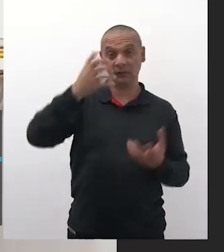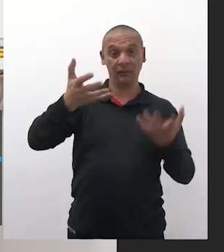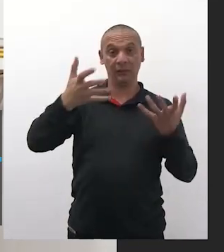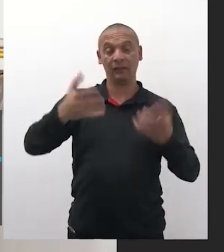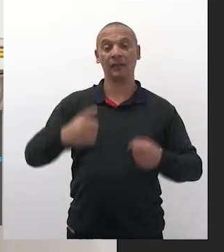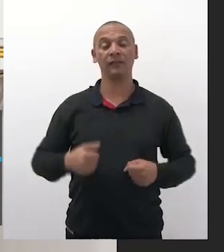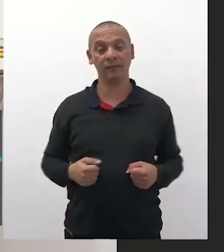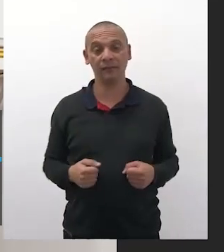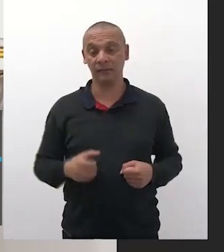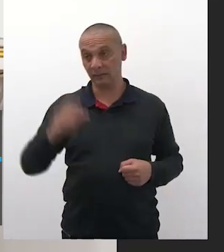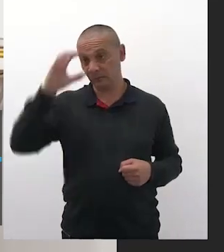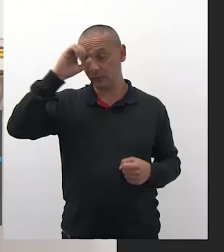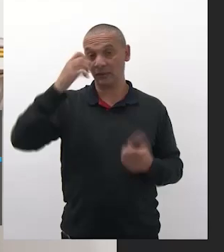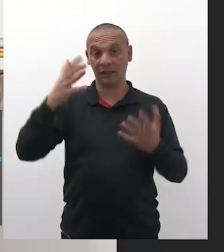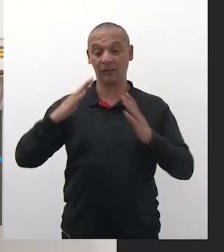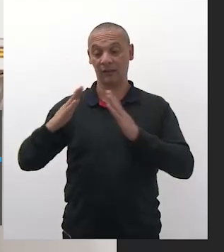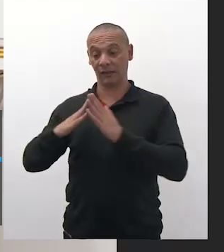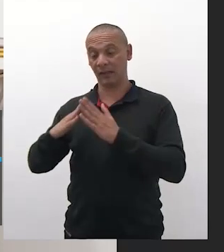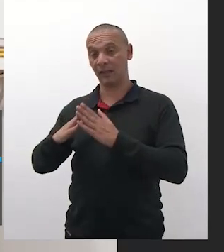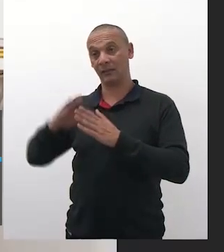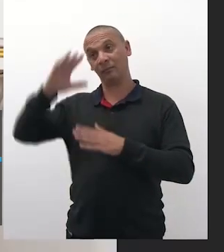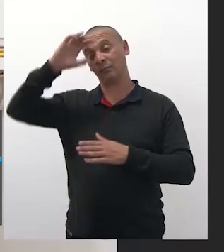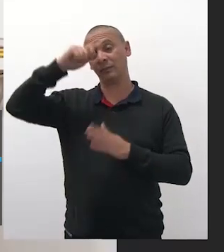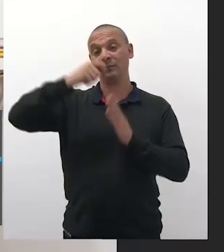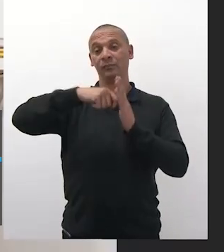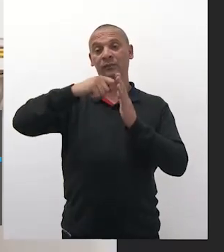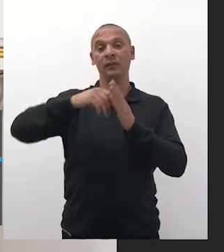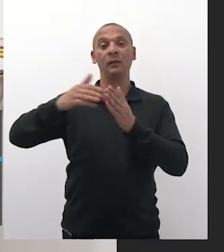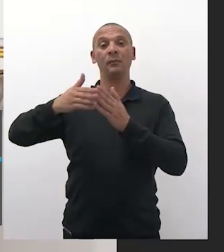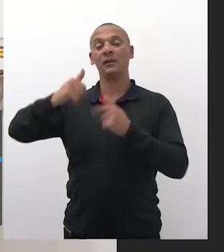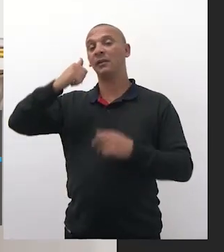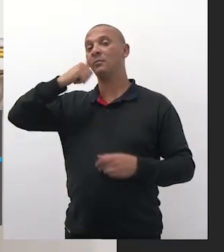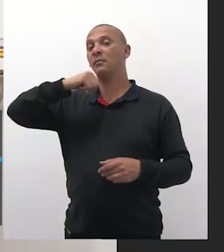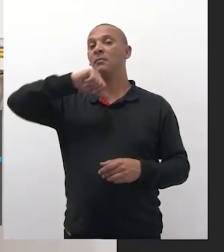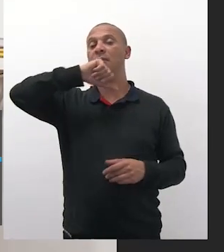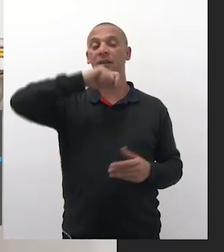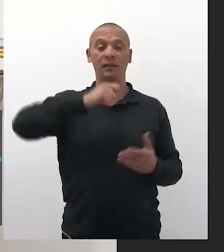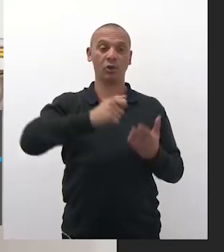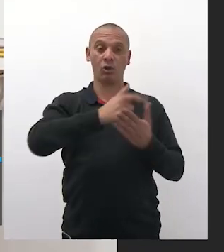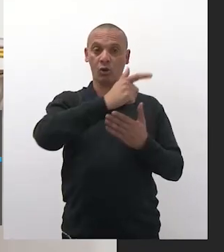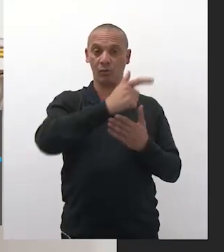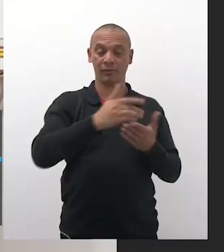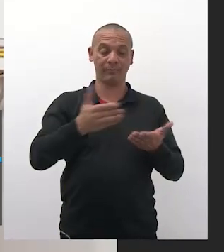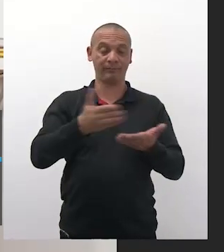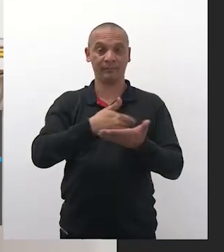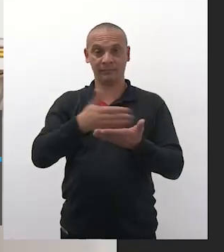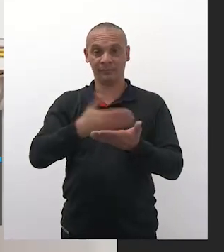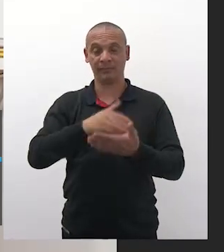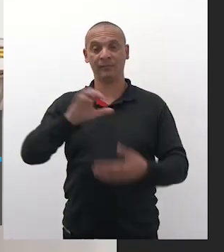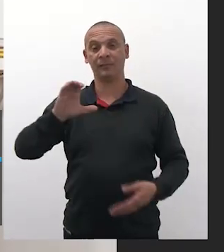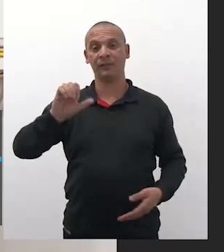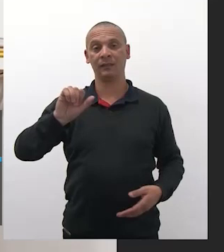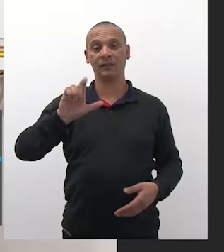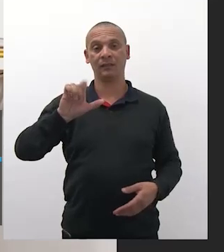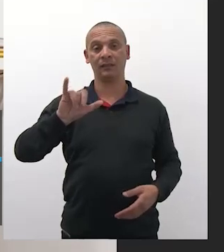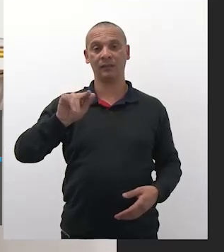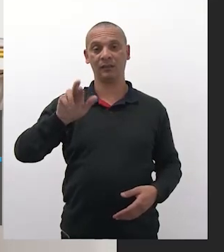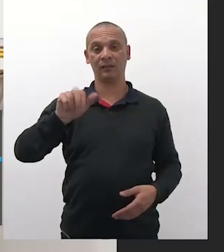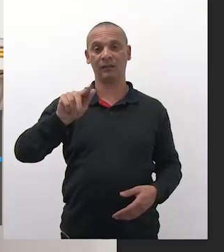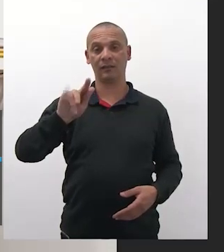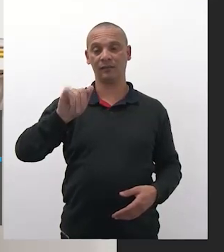também, né, eu vou aprender em casa. Aí pedi para minha mãe comprar para mim um caderno de caligrafia, aí